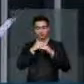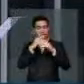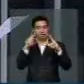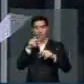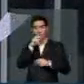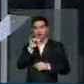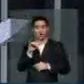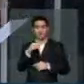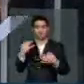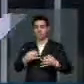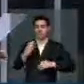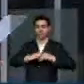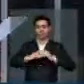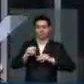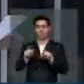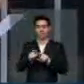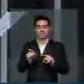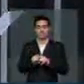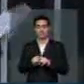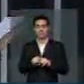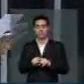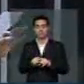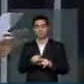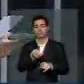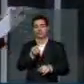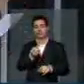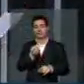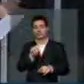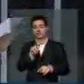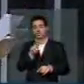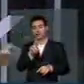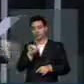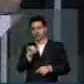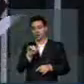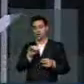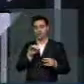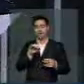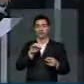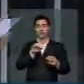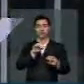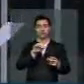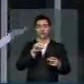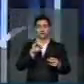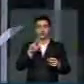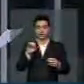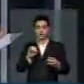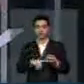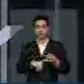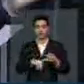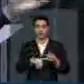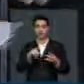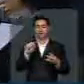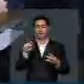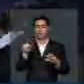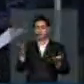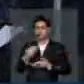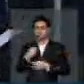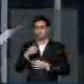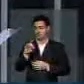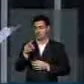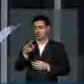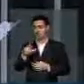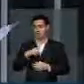pai e legítimos herdeiros Dori Caim Nana Caim e Danilo Caim que nos dá a honra de estar